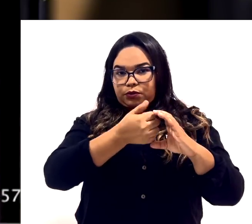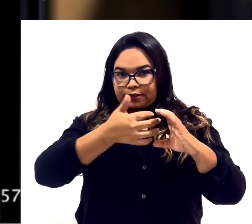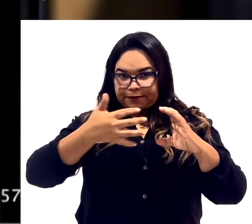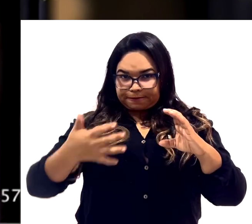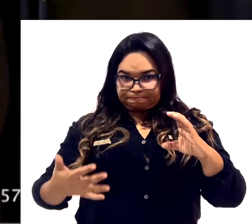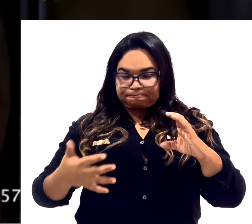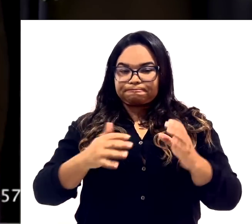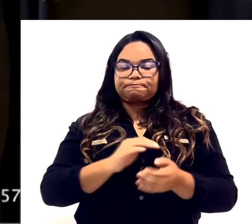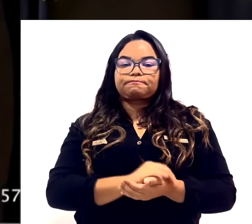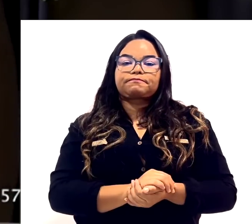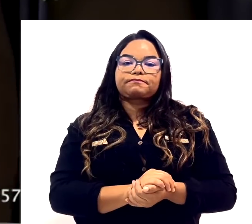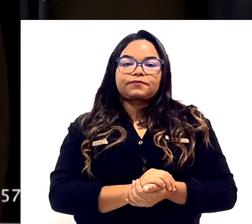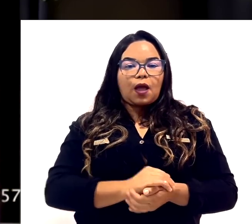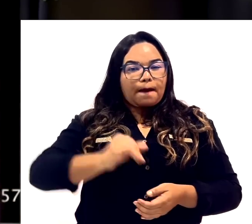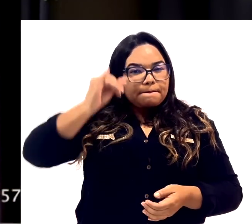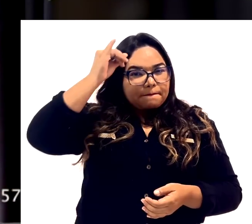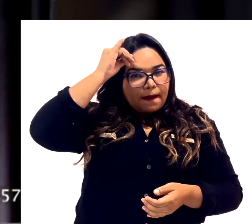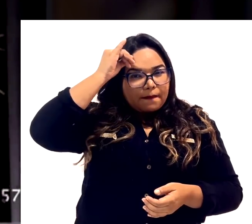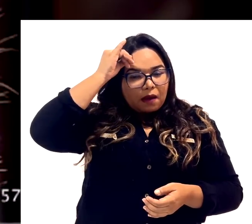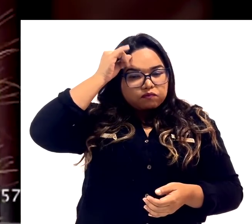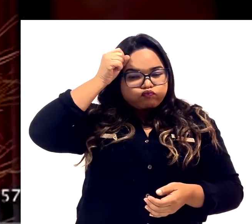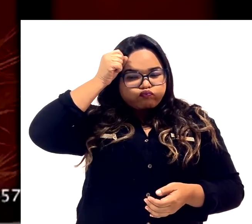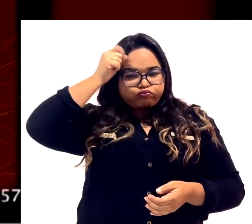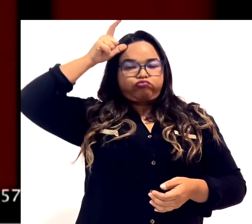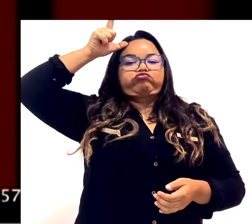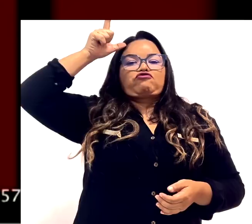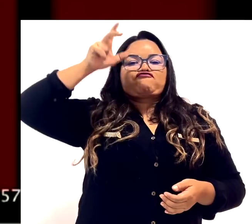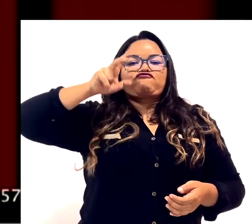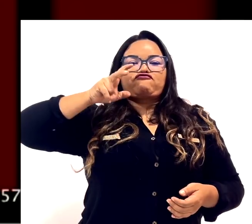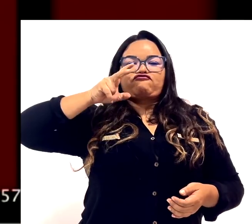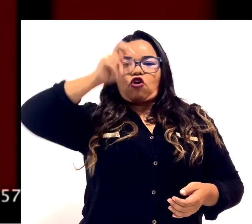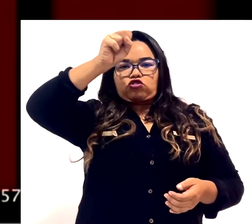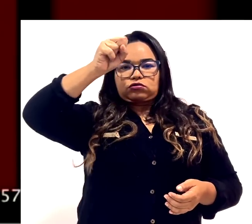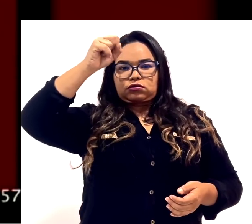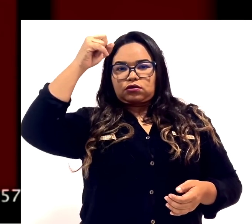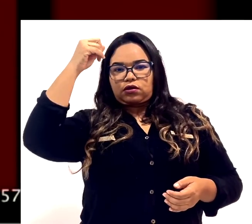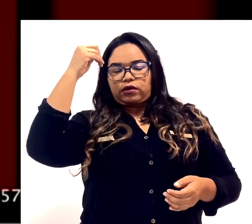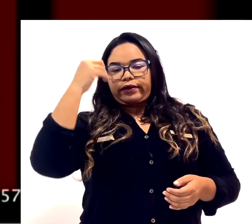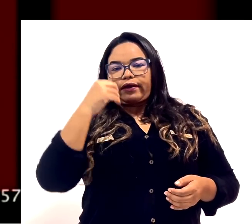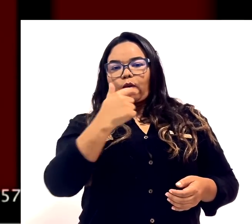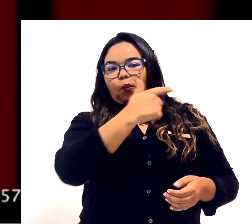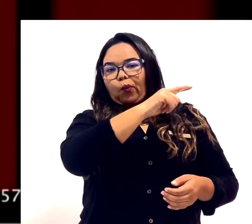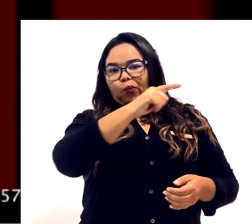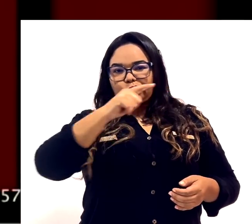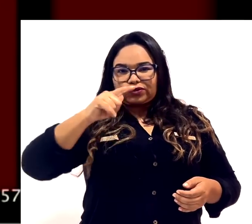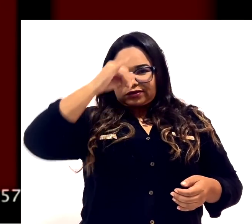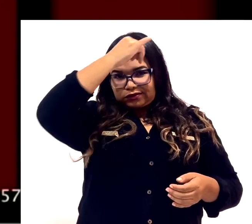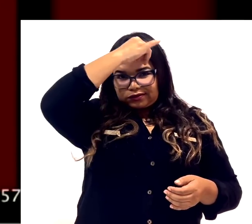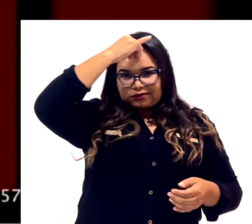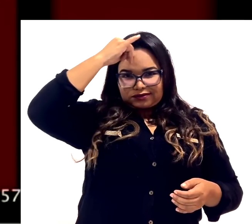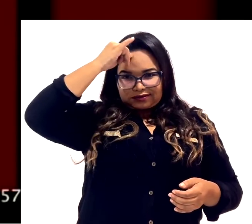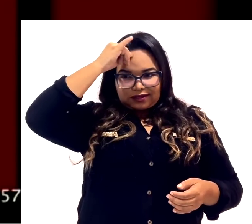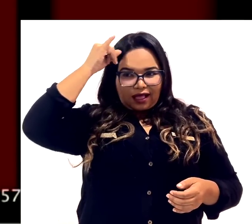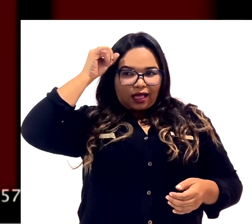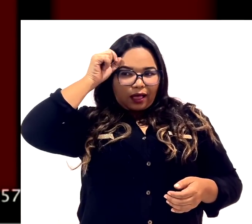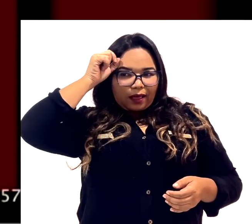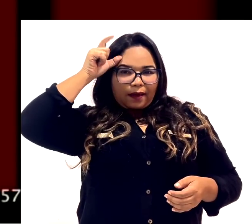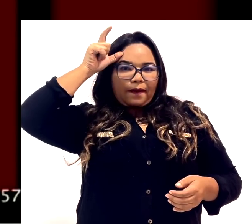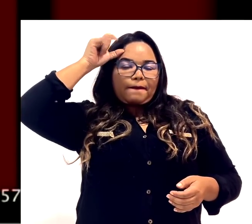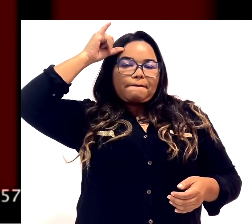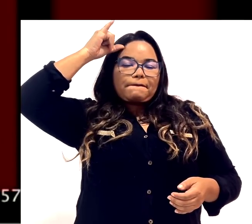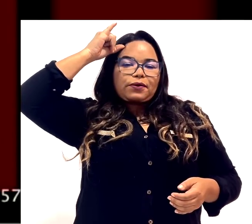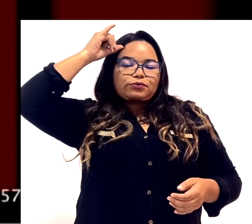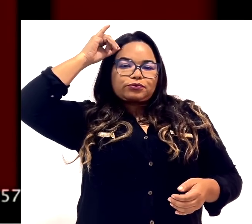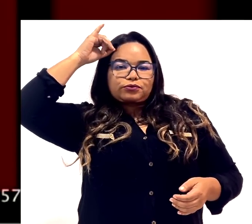Aqui está um outro critério. Ele se torna mais robusto do que os outros, mais robusto do que os seus companheiros. Verso 20. Aqui está